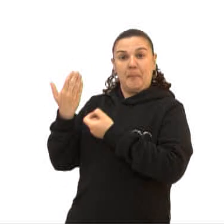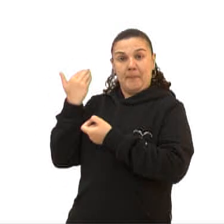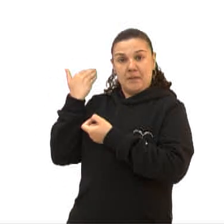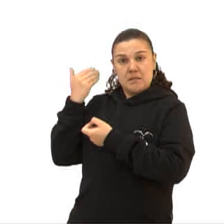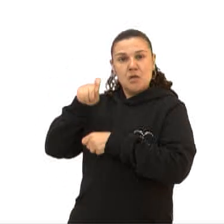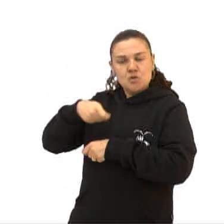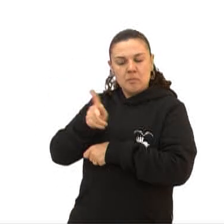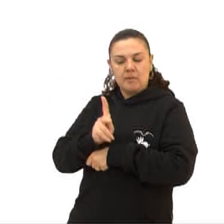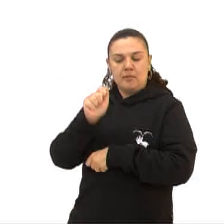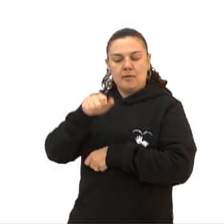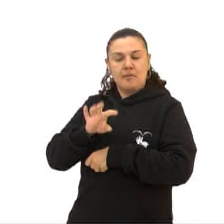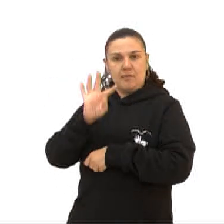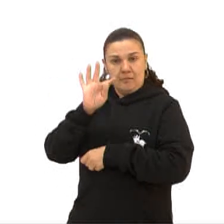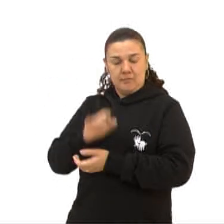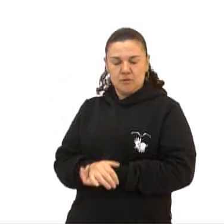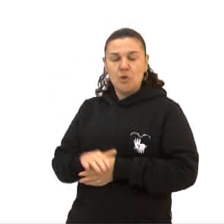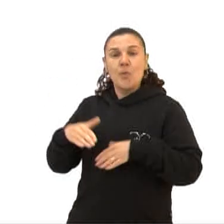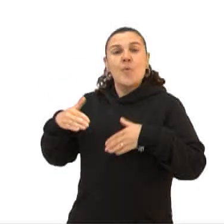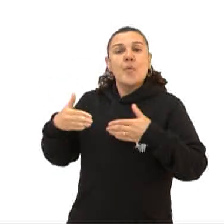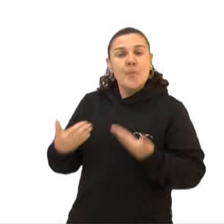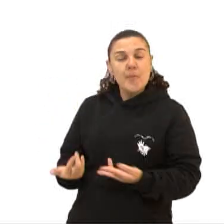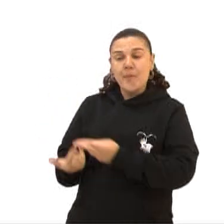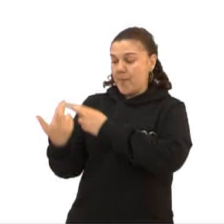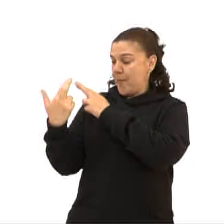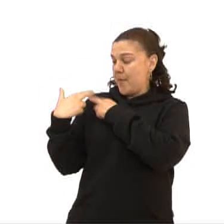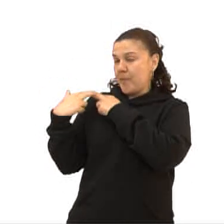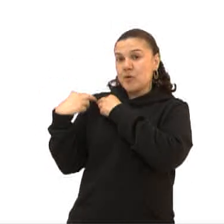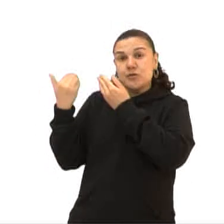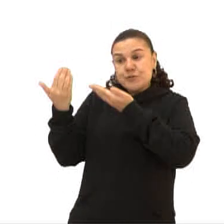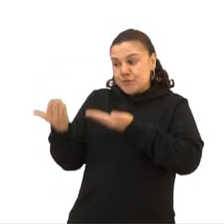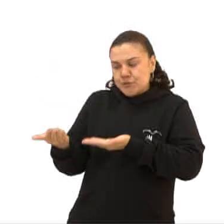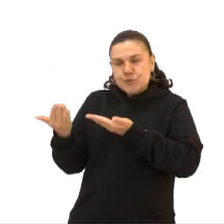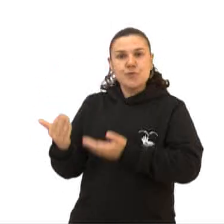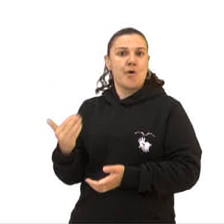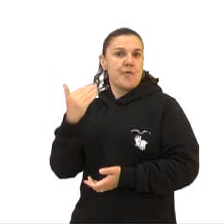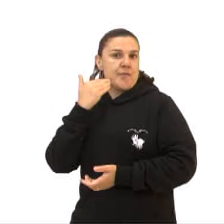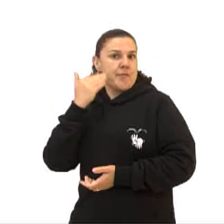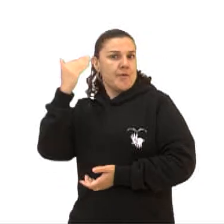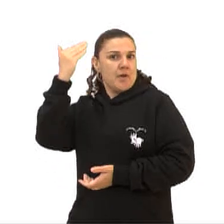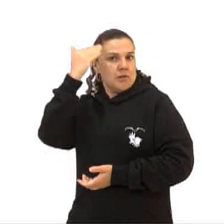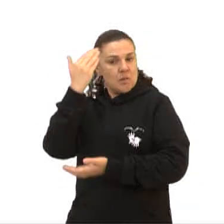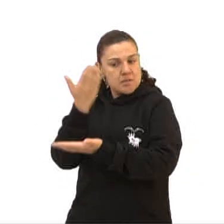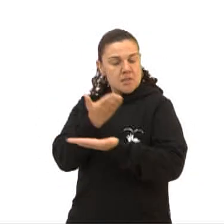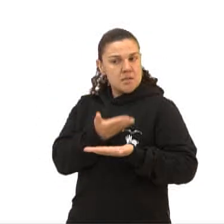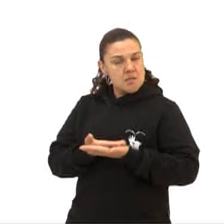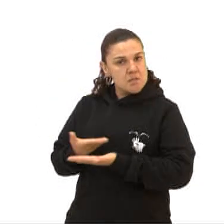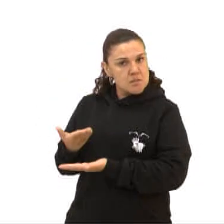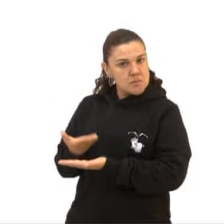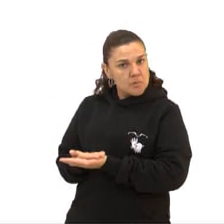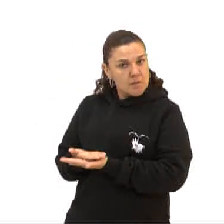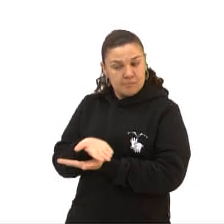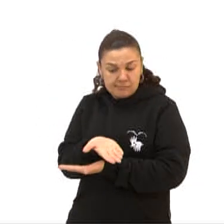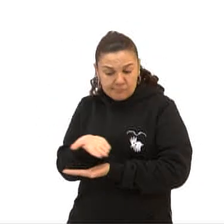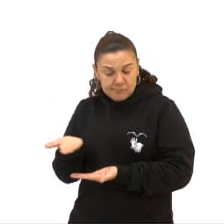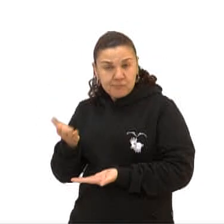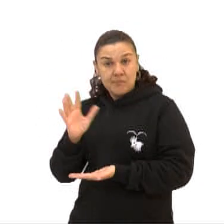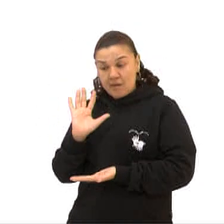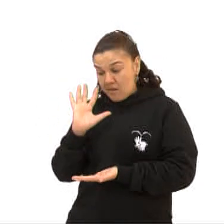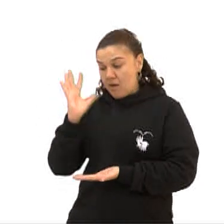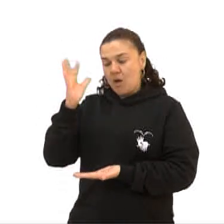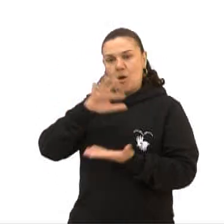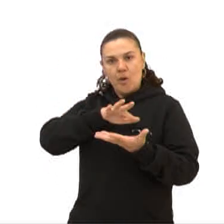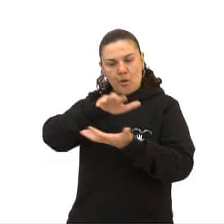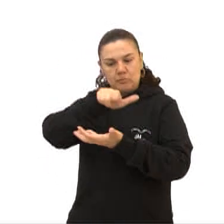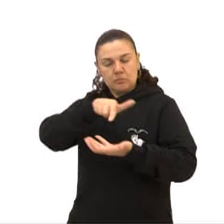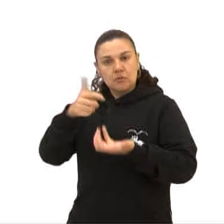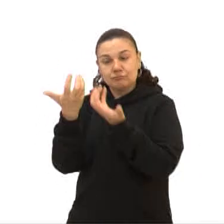kantiana. Qual que é a responsabilidade do jovem, adolescente, estudante nisso que está acontecendo com o nosso